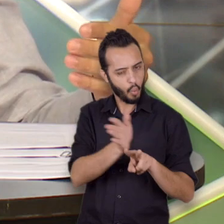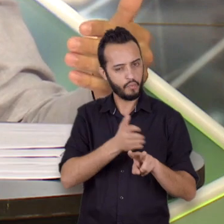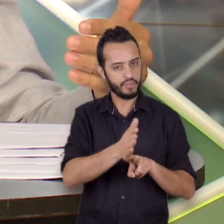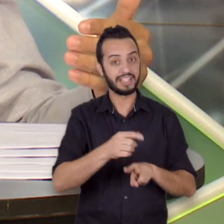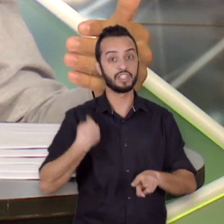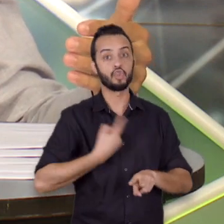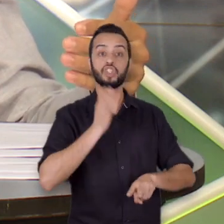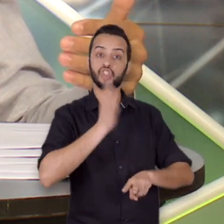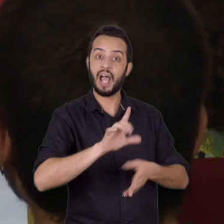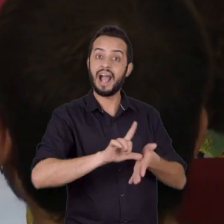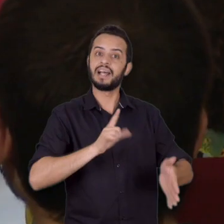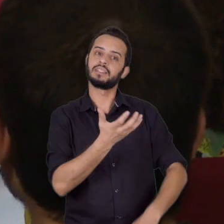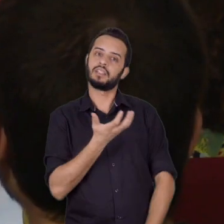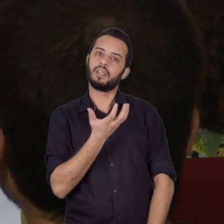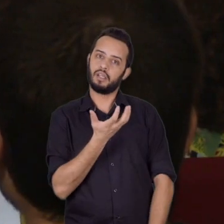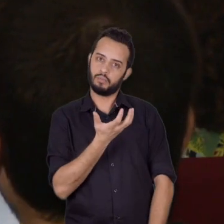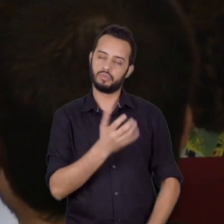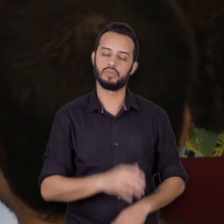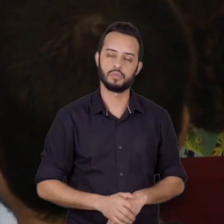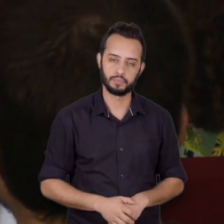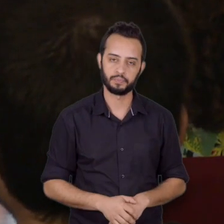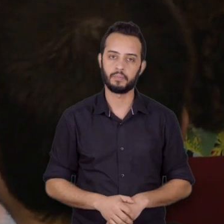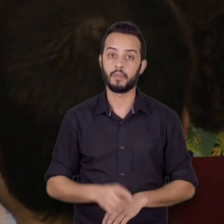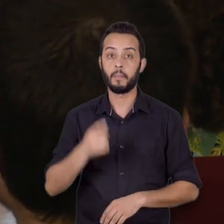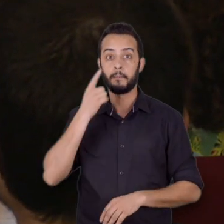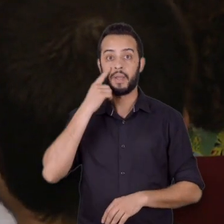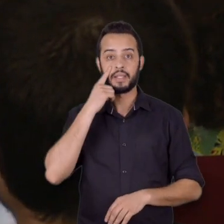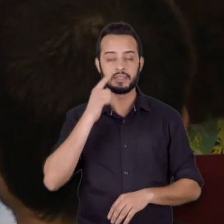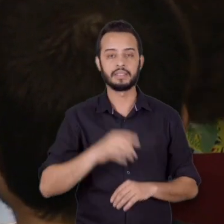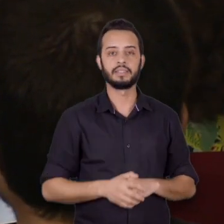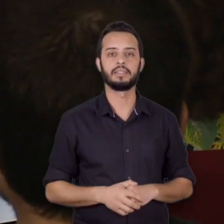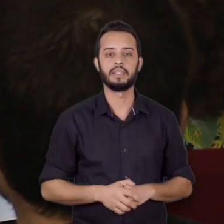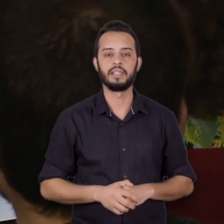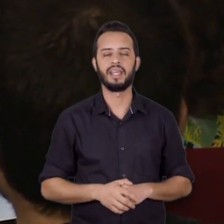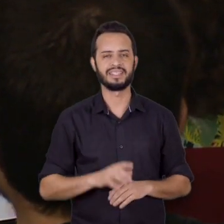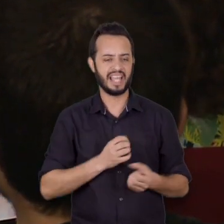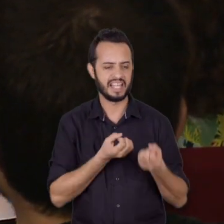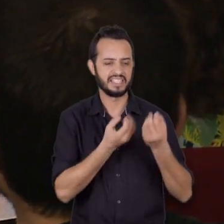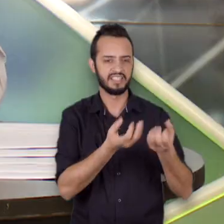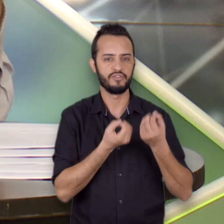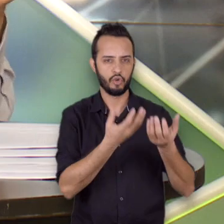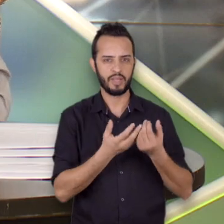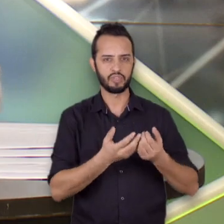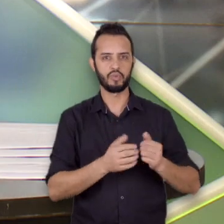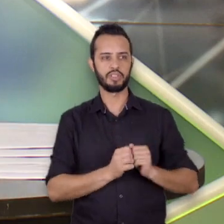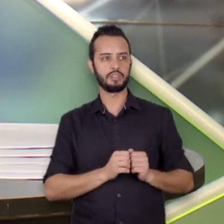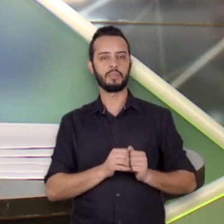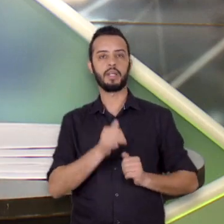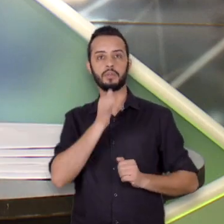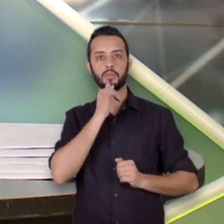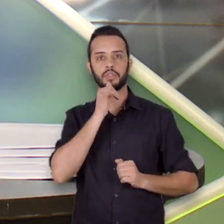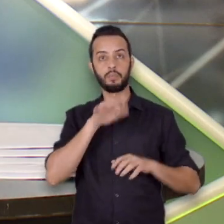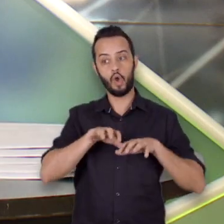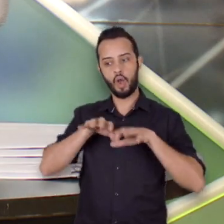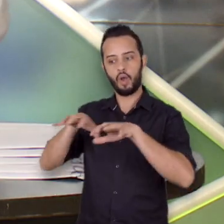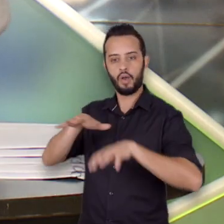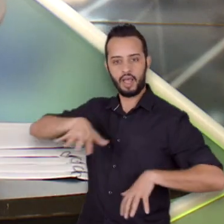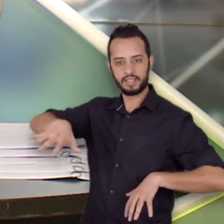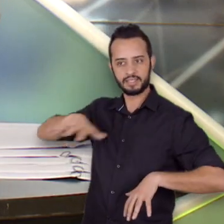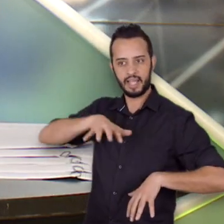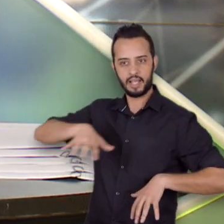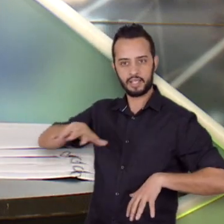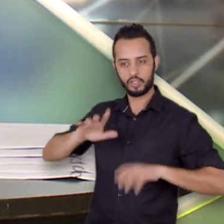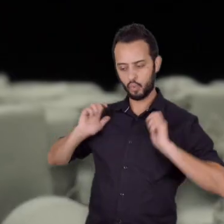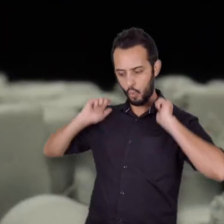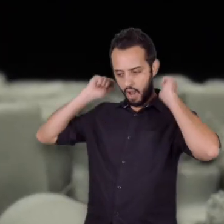foi inserido. Para a gente manter a imagem selvagem, mas saindo da savana, indo agora para a Groenlândia, vamos